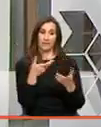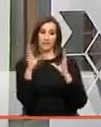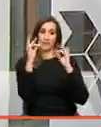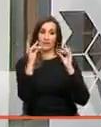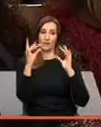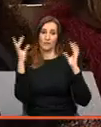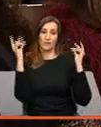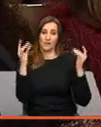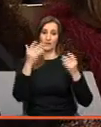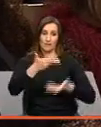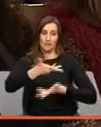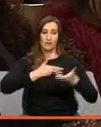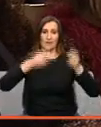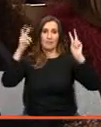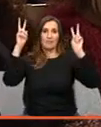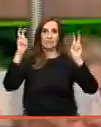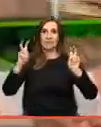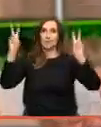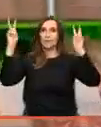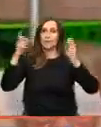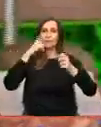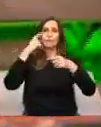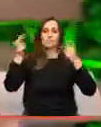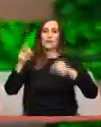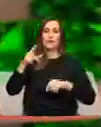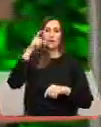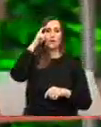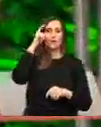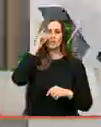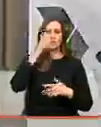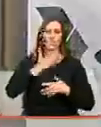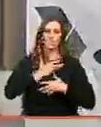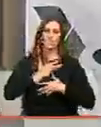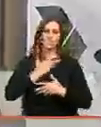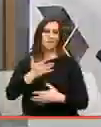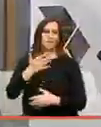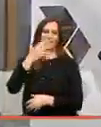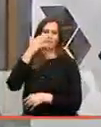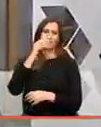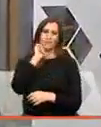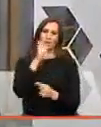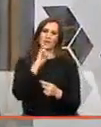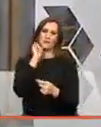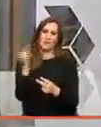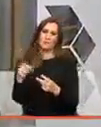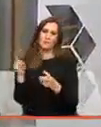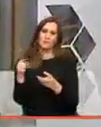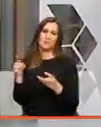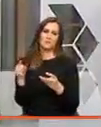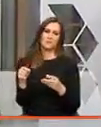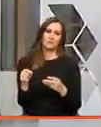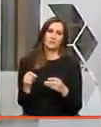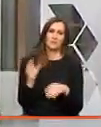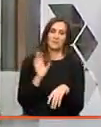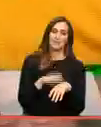tipos títulos títulos bucha cansado de tanta derrota e nem com gosto